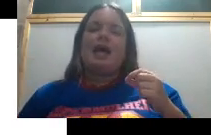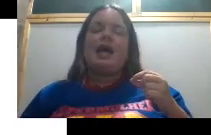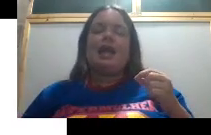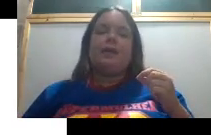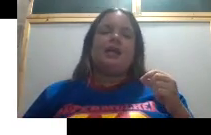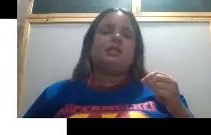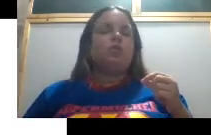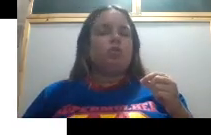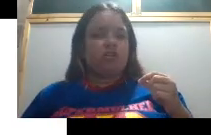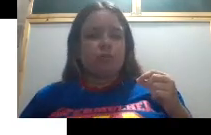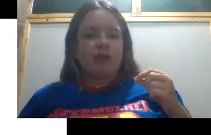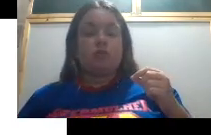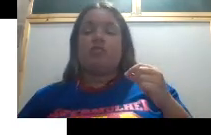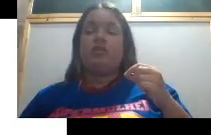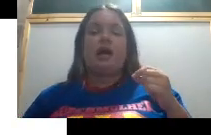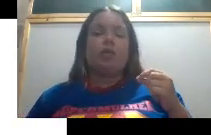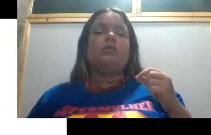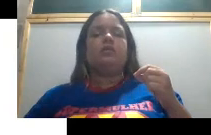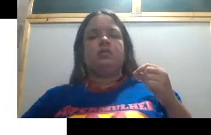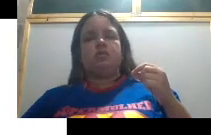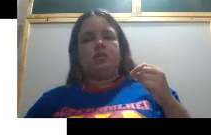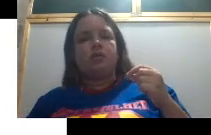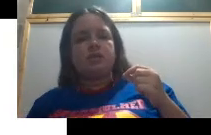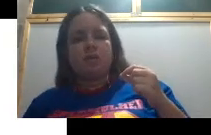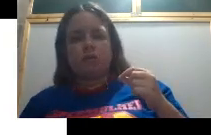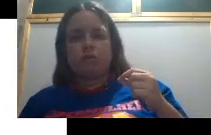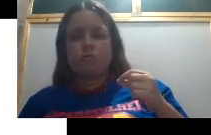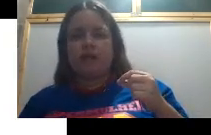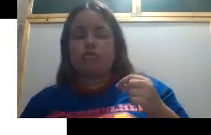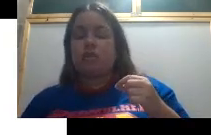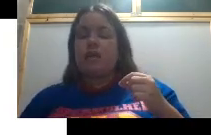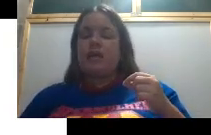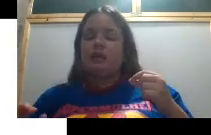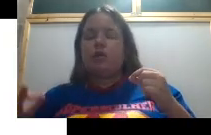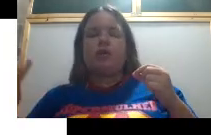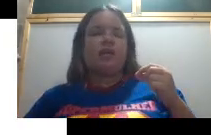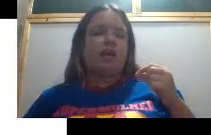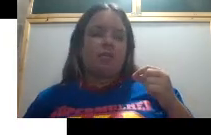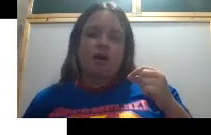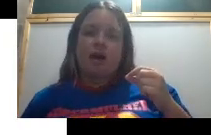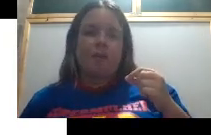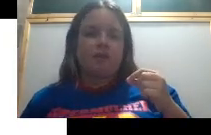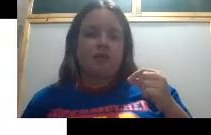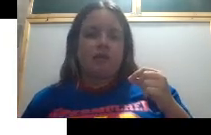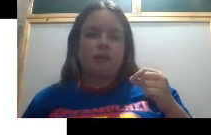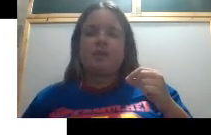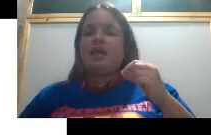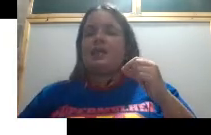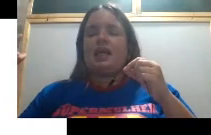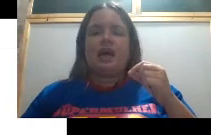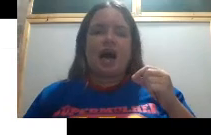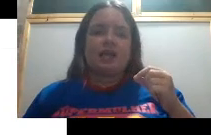bandeira Ela merece muito respeito Afinal é um símbolo do nosso país Então quem queima a